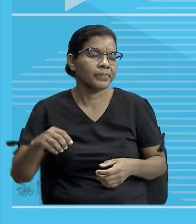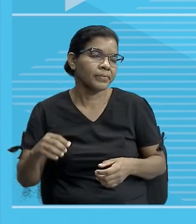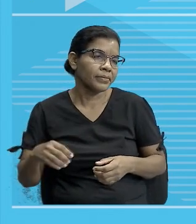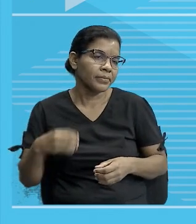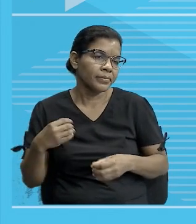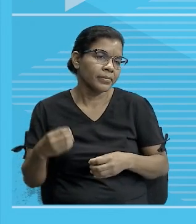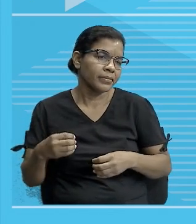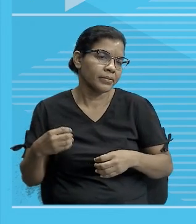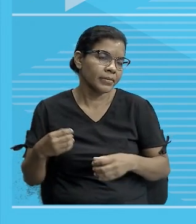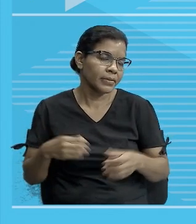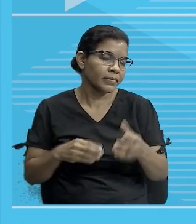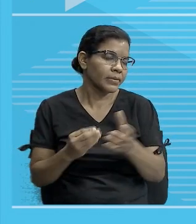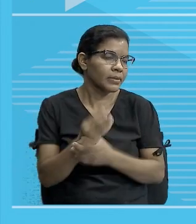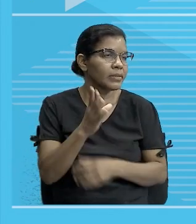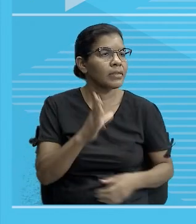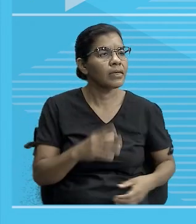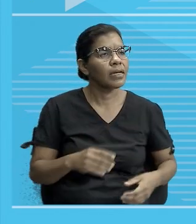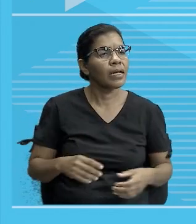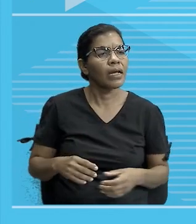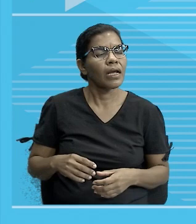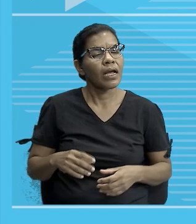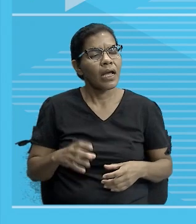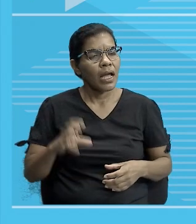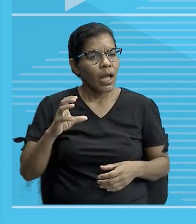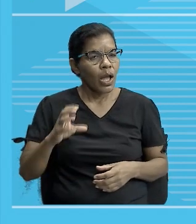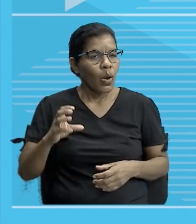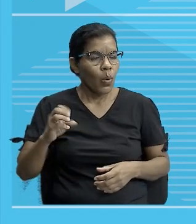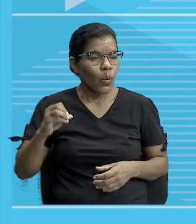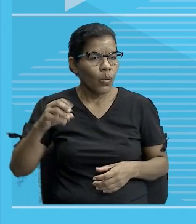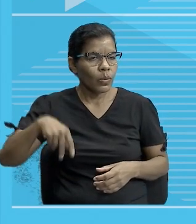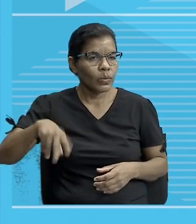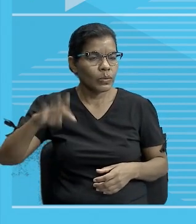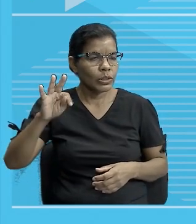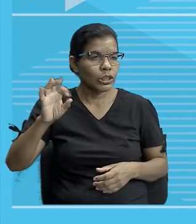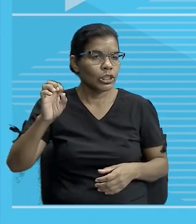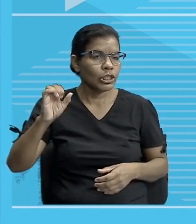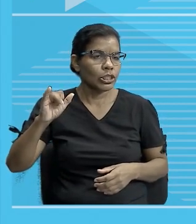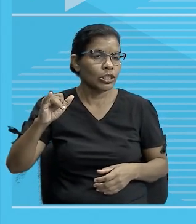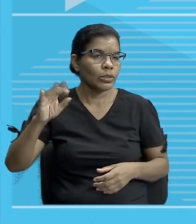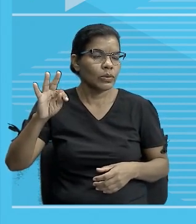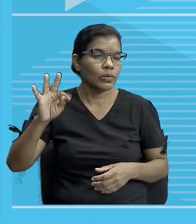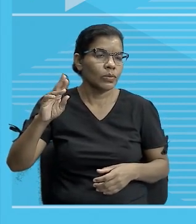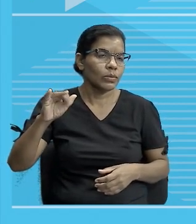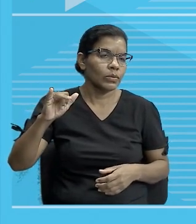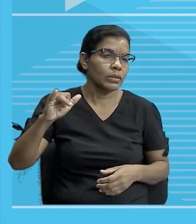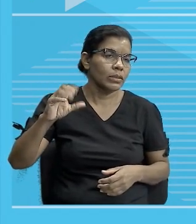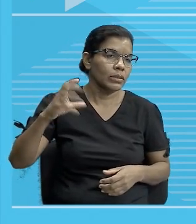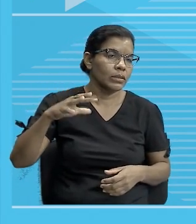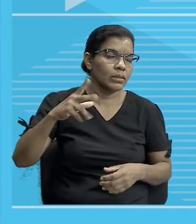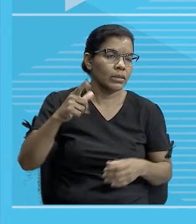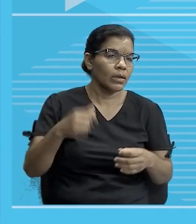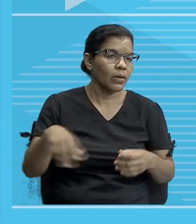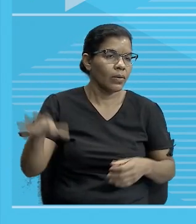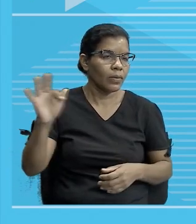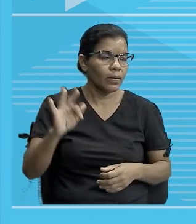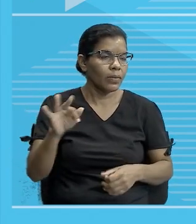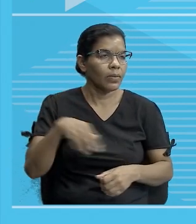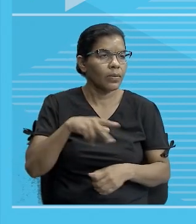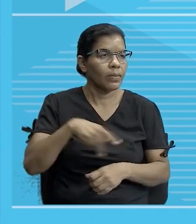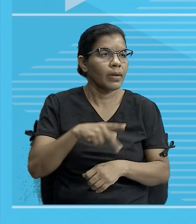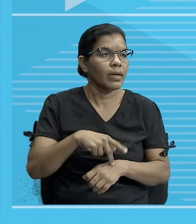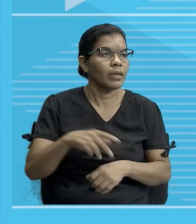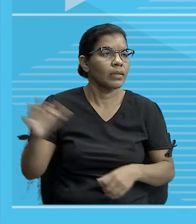França. Rapaz, pense na peleja que foi. Olha a famosa tomada da